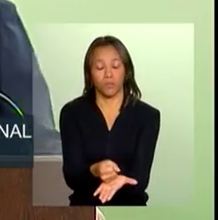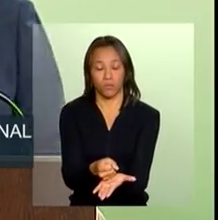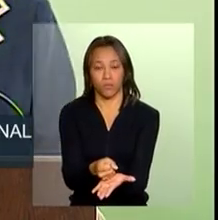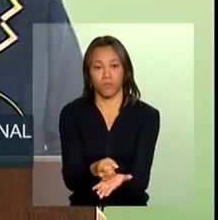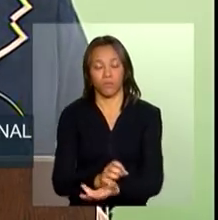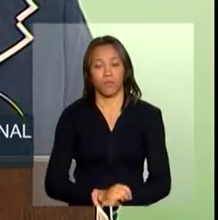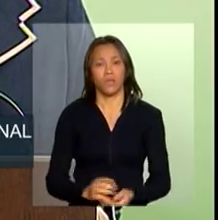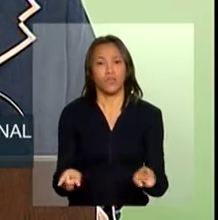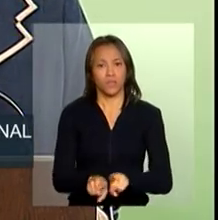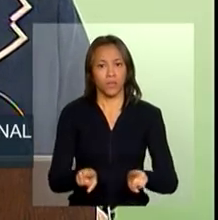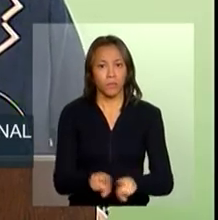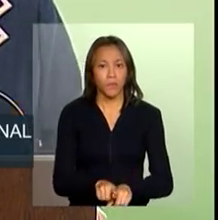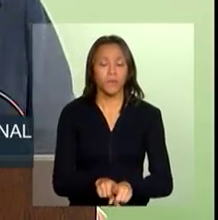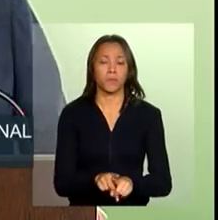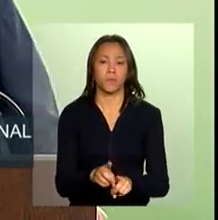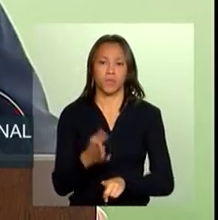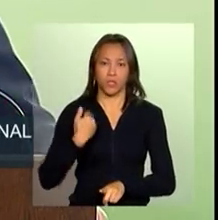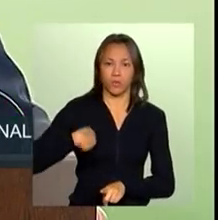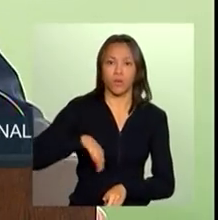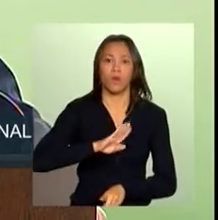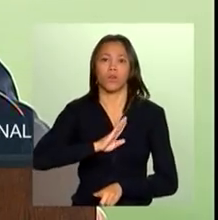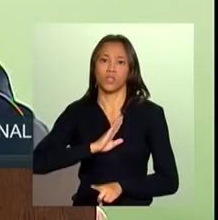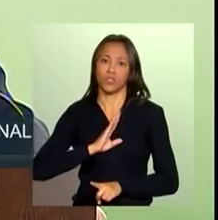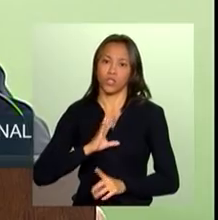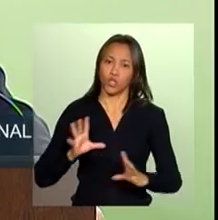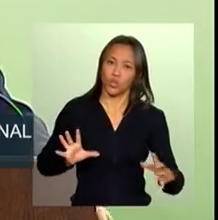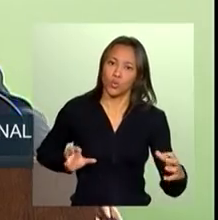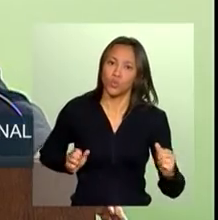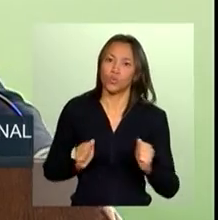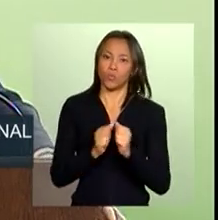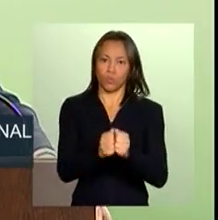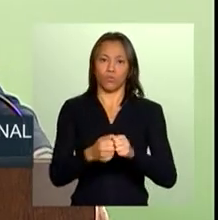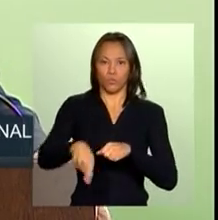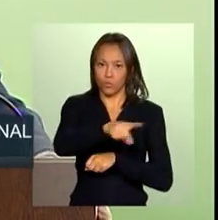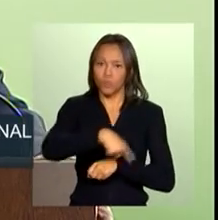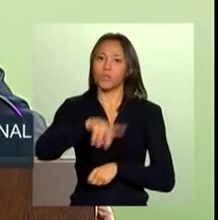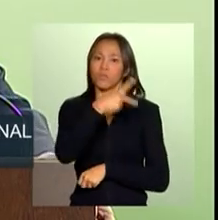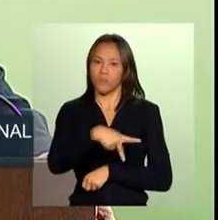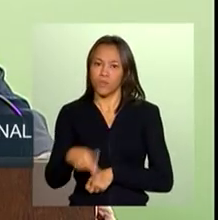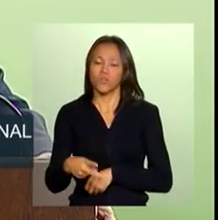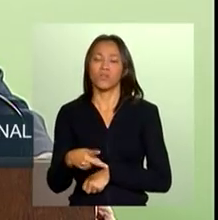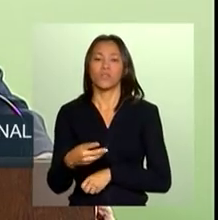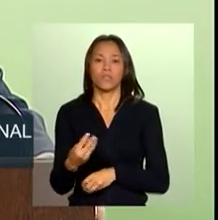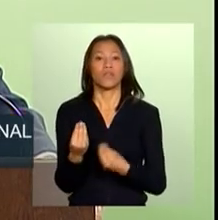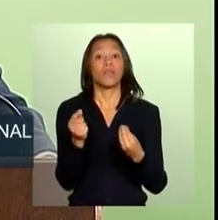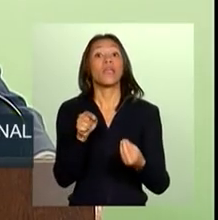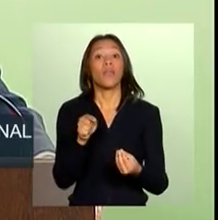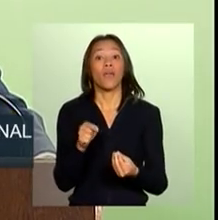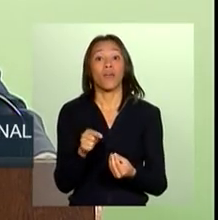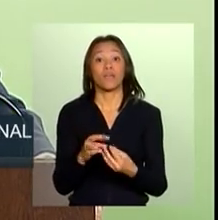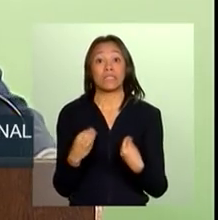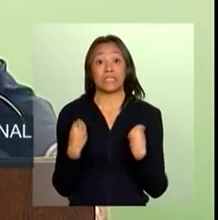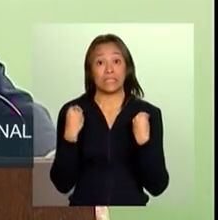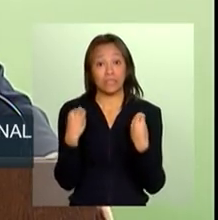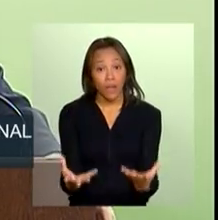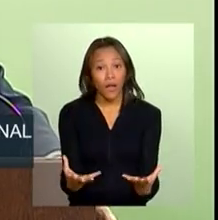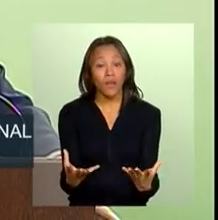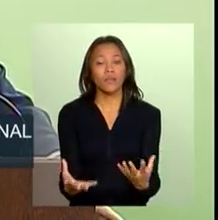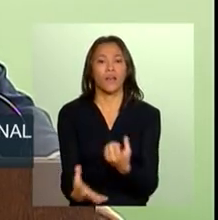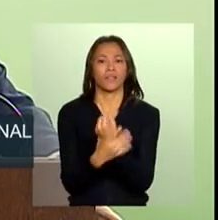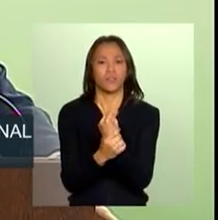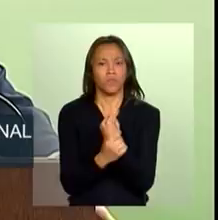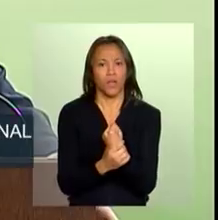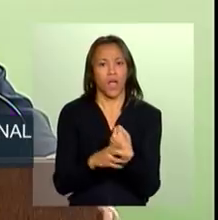e participarmos junto com eles nessa tarefa que é garantir